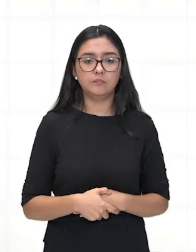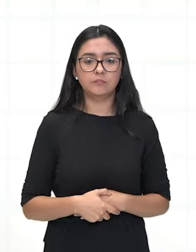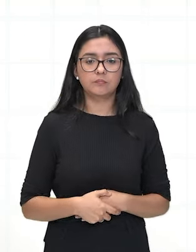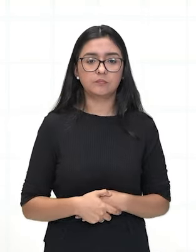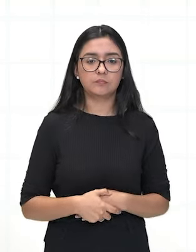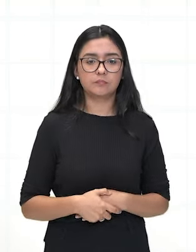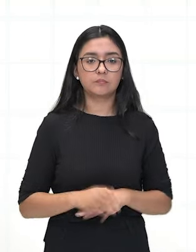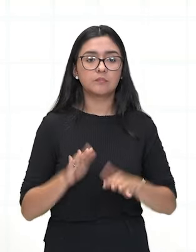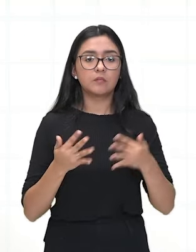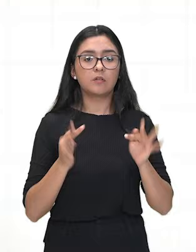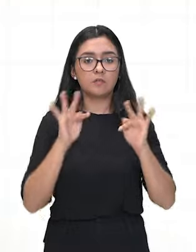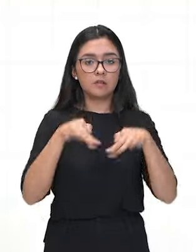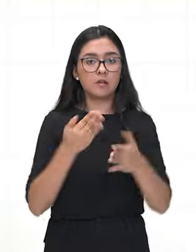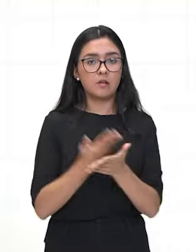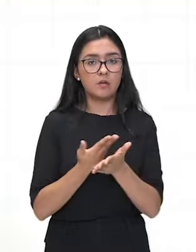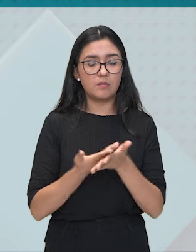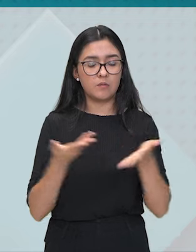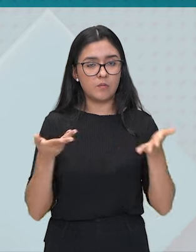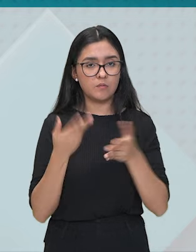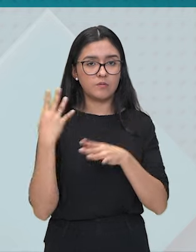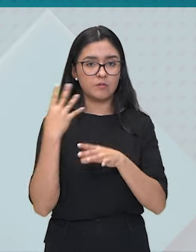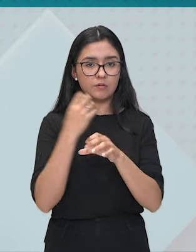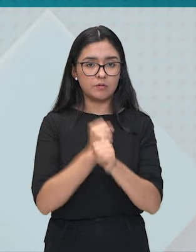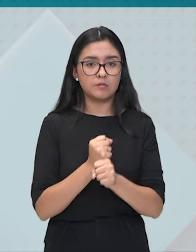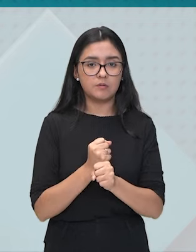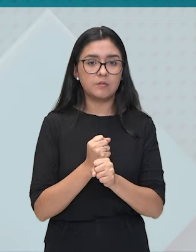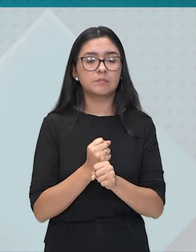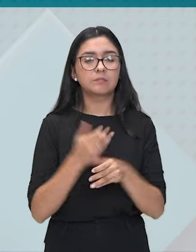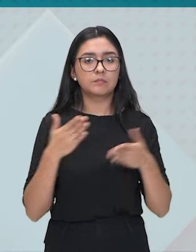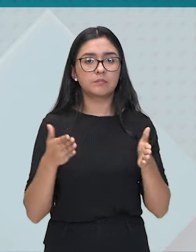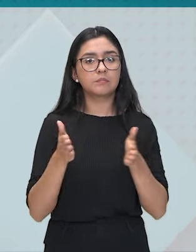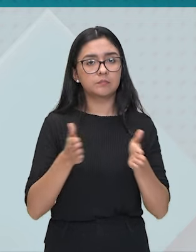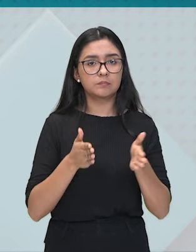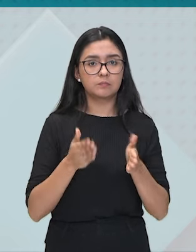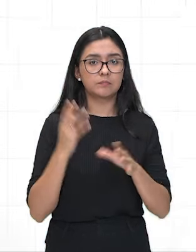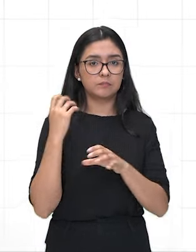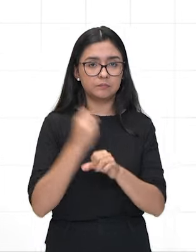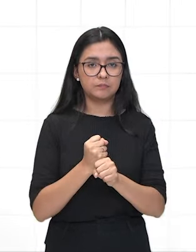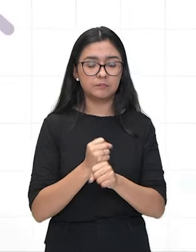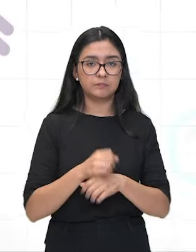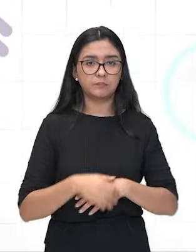Então finalizamos por aqui a primeira parte da nossa